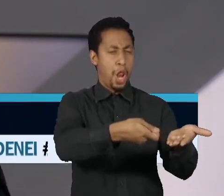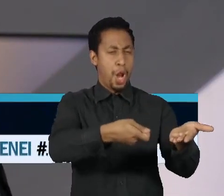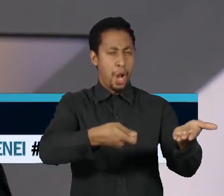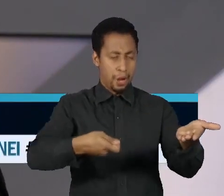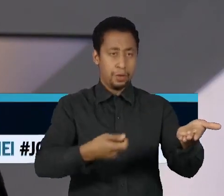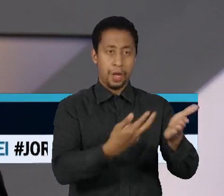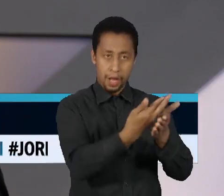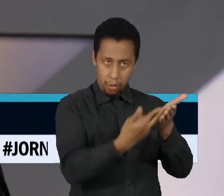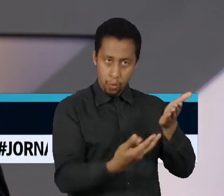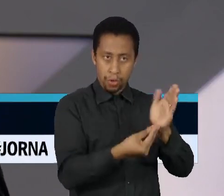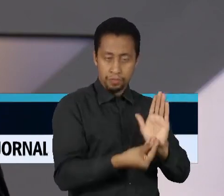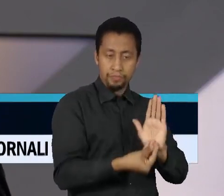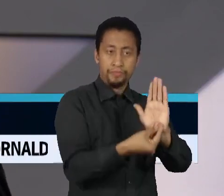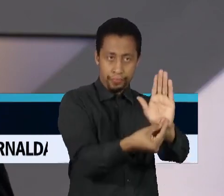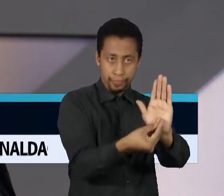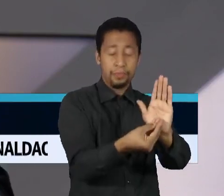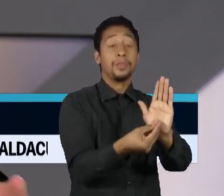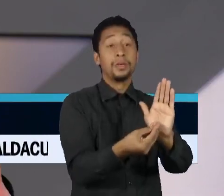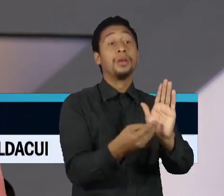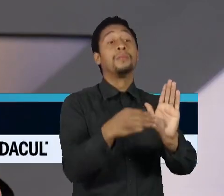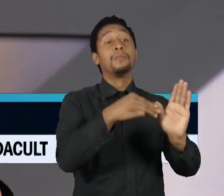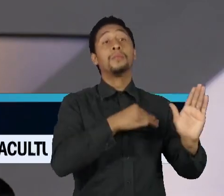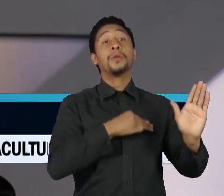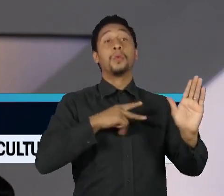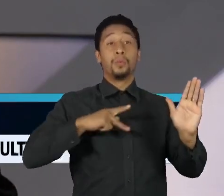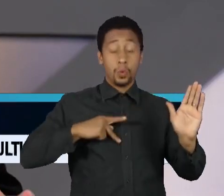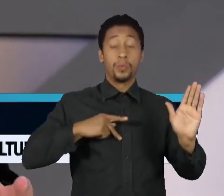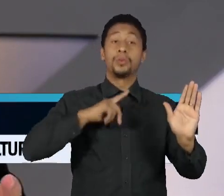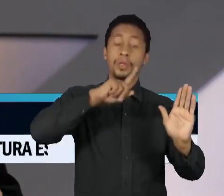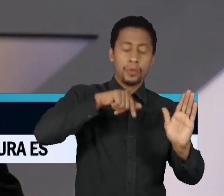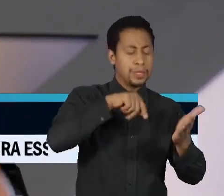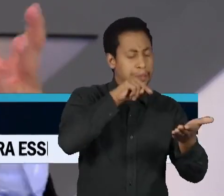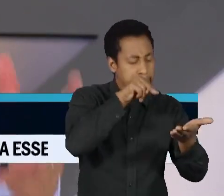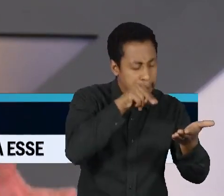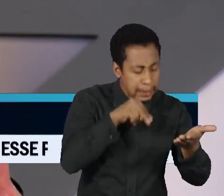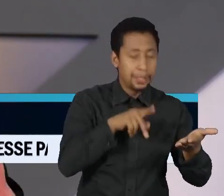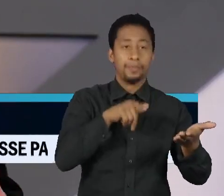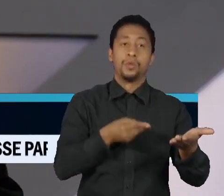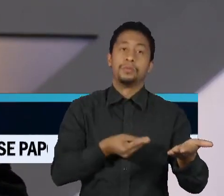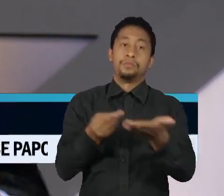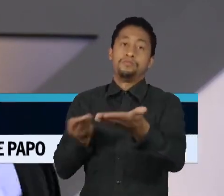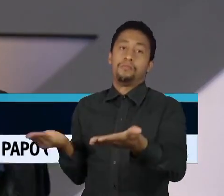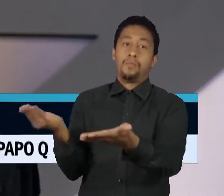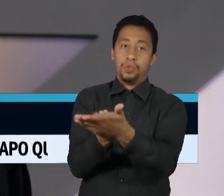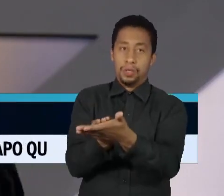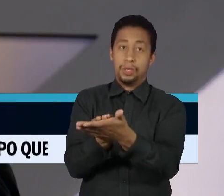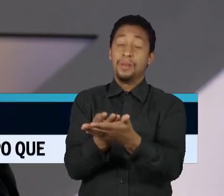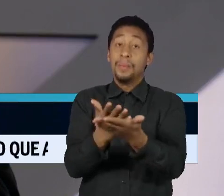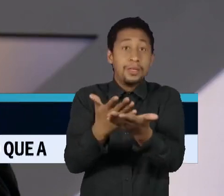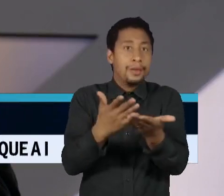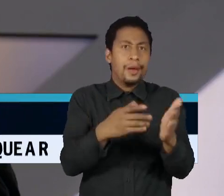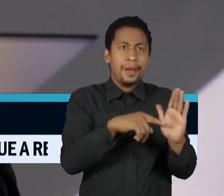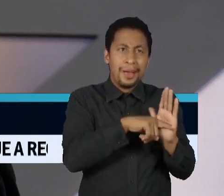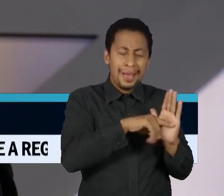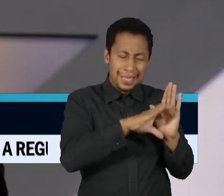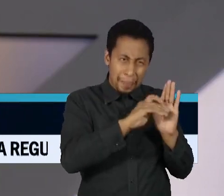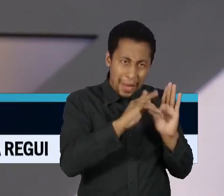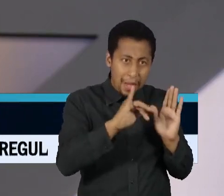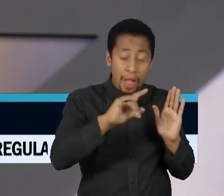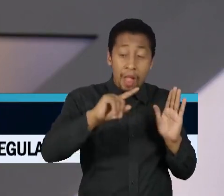e processo essa começa a atrasada ela tá começando depois da investigação